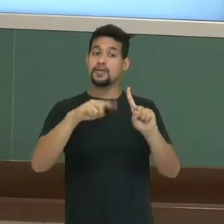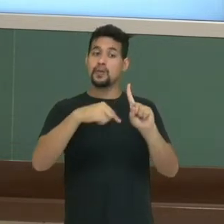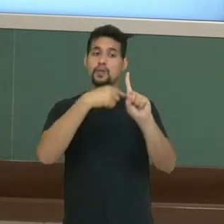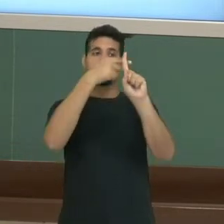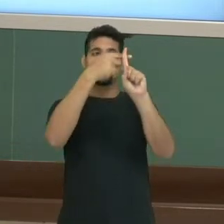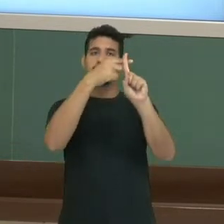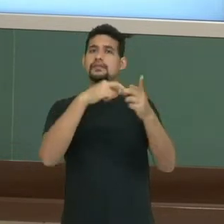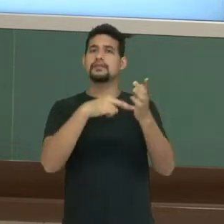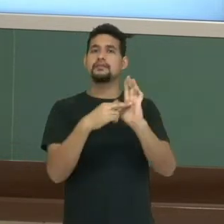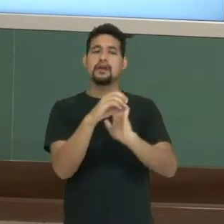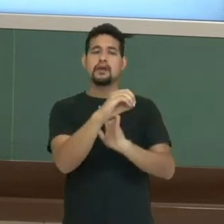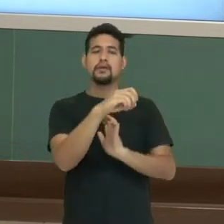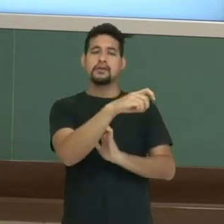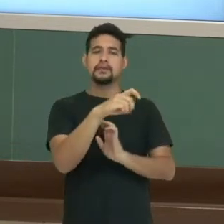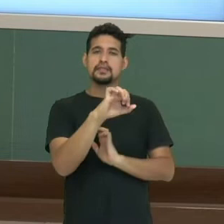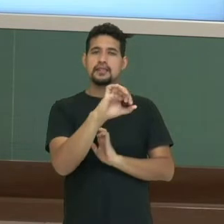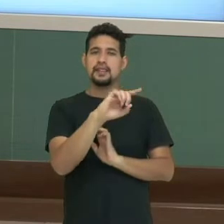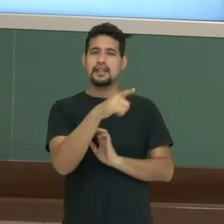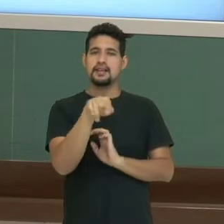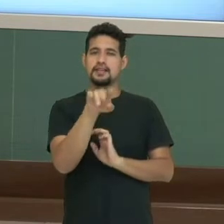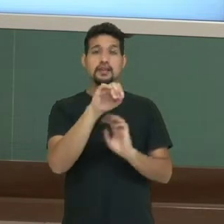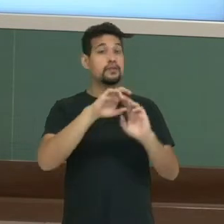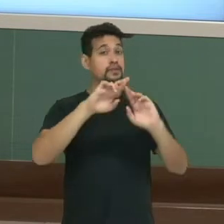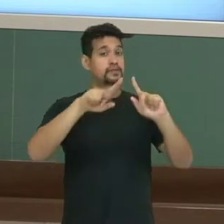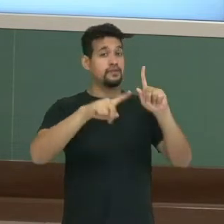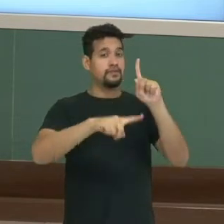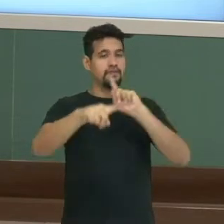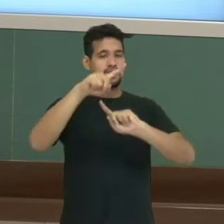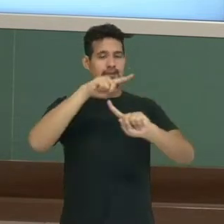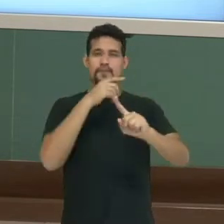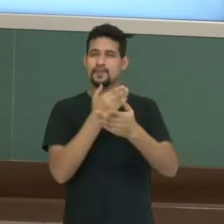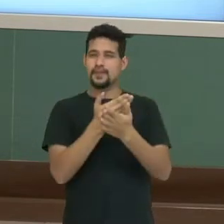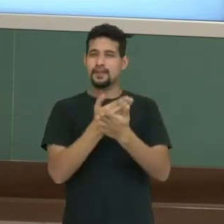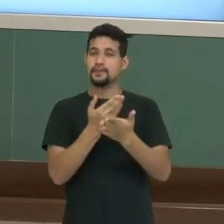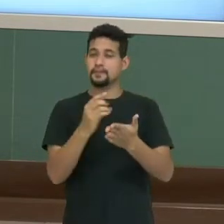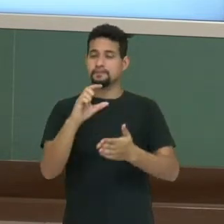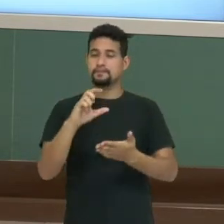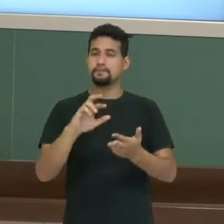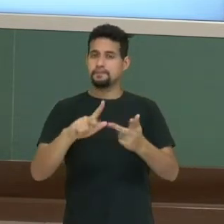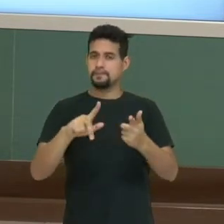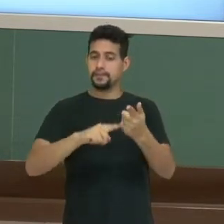ocorre a oxidação. É o inverso do que a gente tem estudado aí para as pilhas.